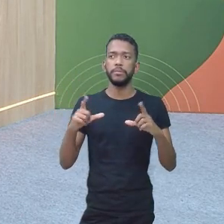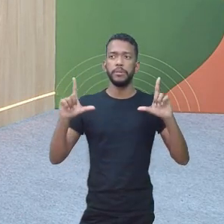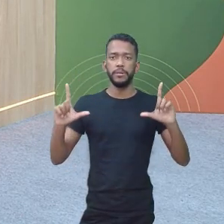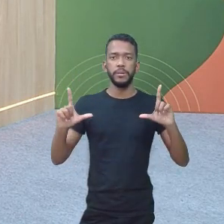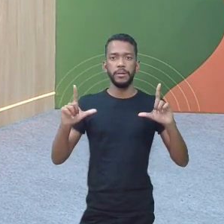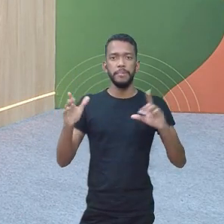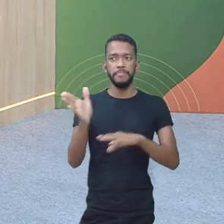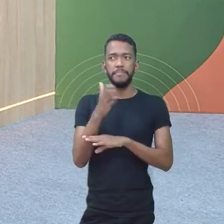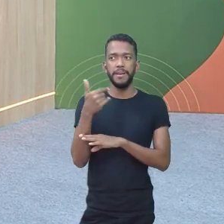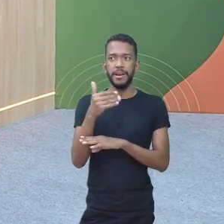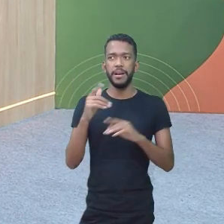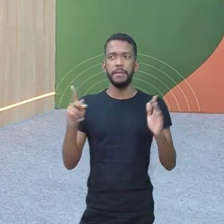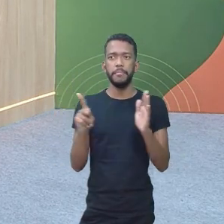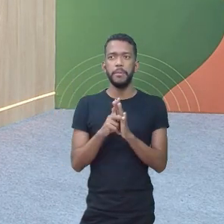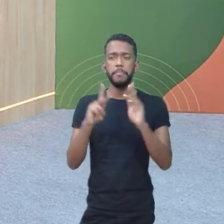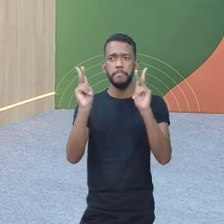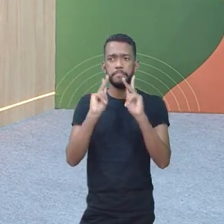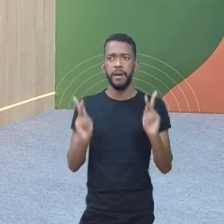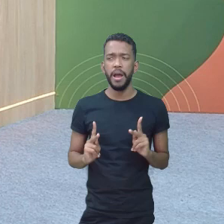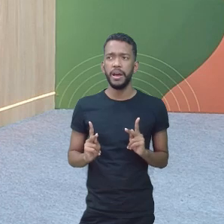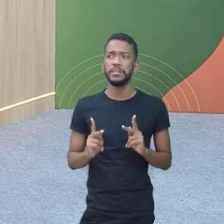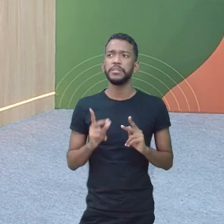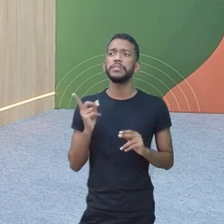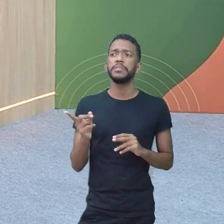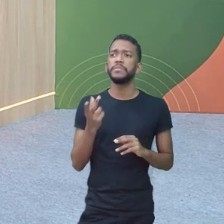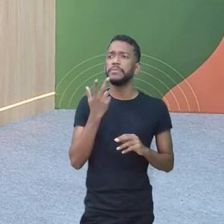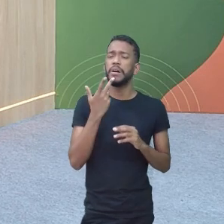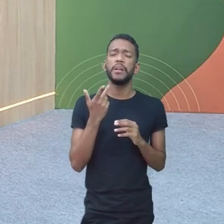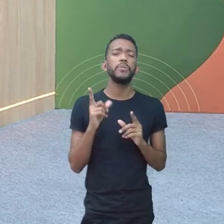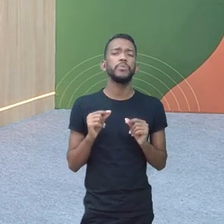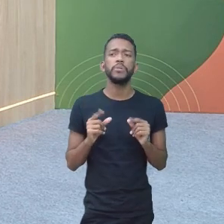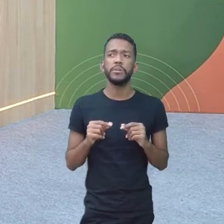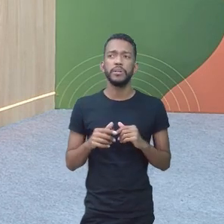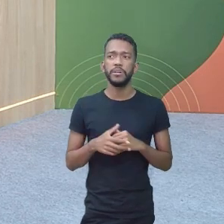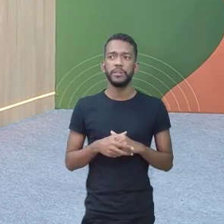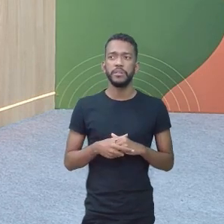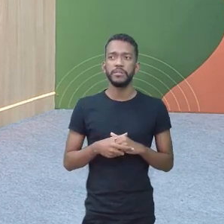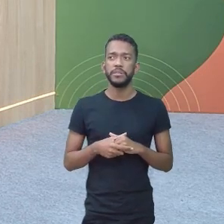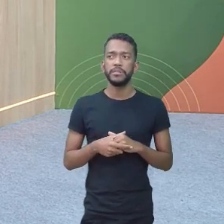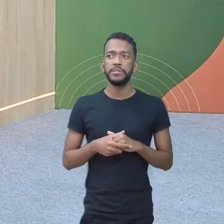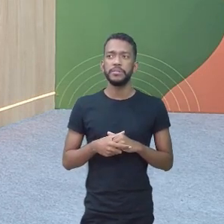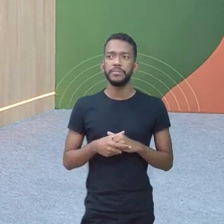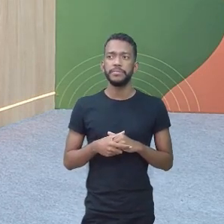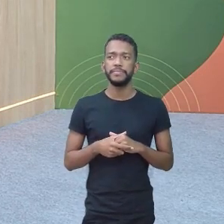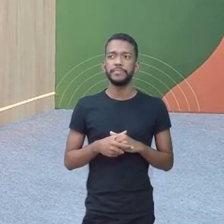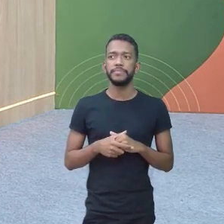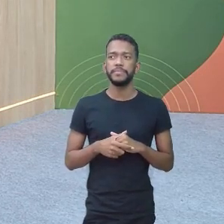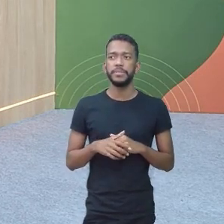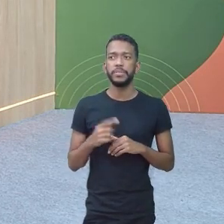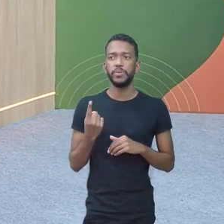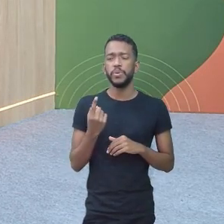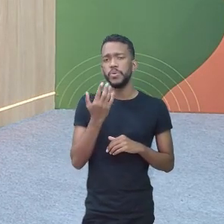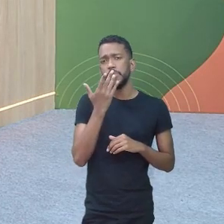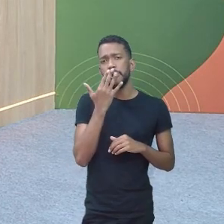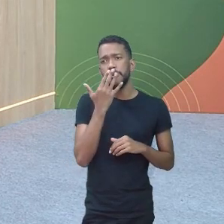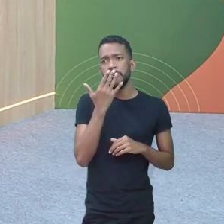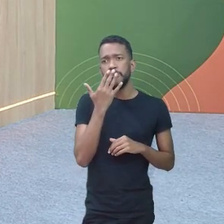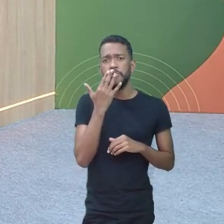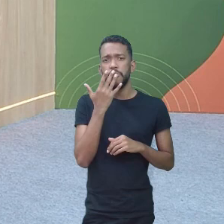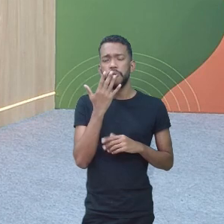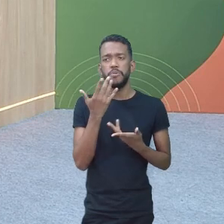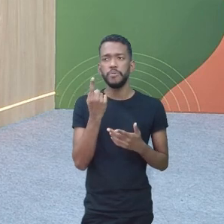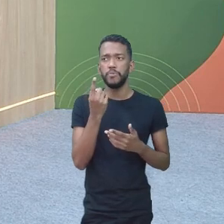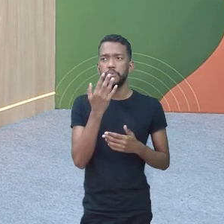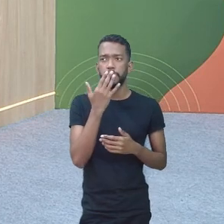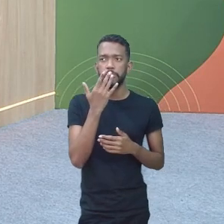atrás, para simbolizar a paz. Eles dizem que pelo menos uma dessas cores, dessas